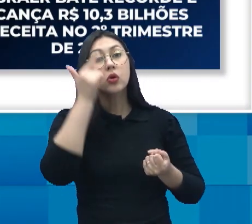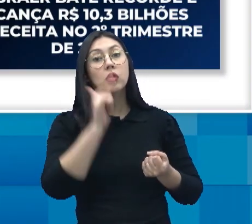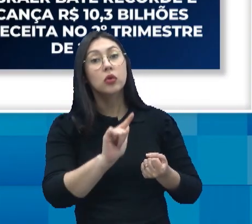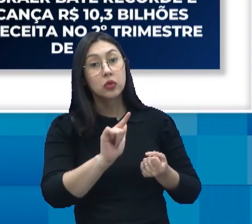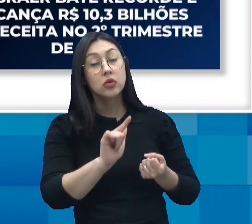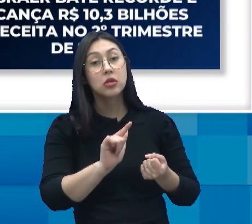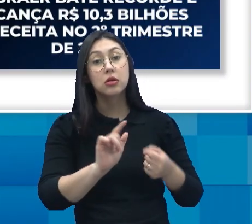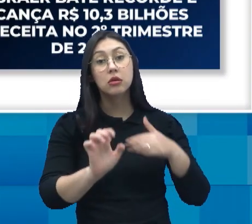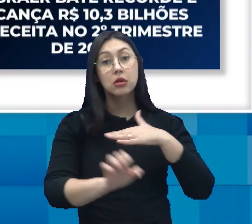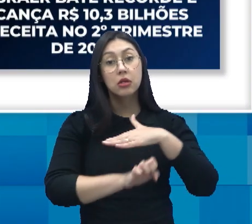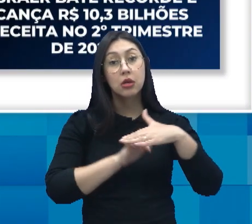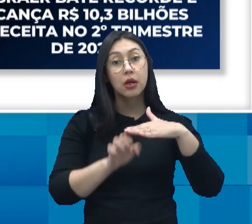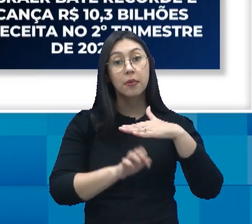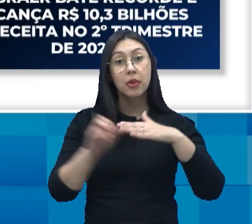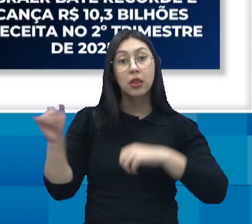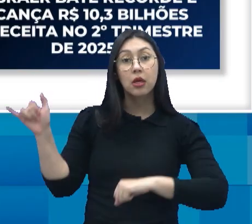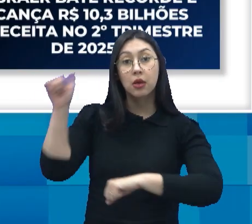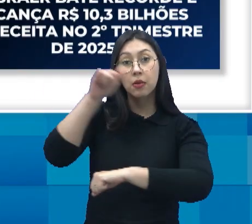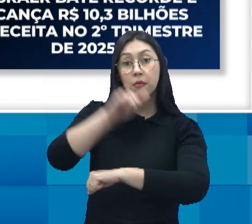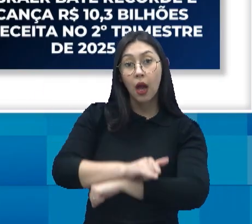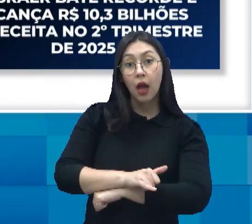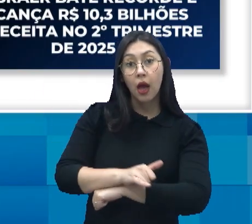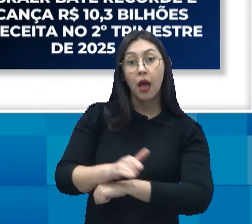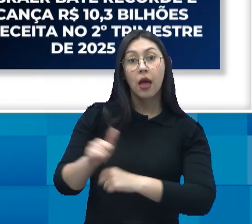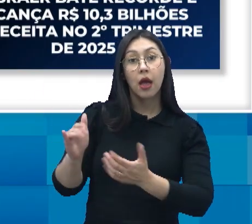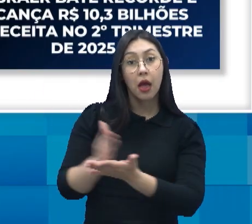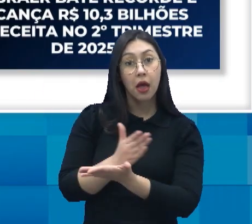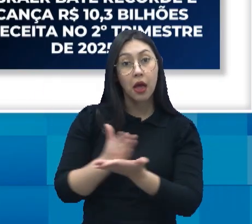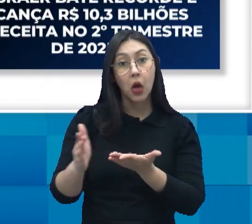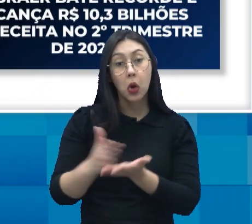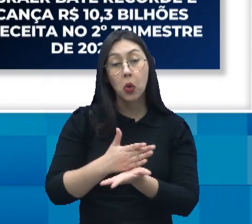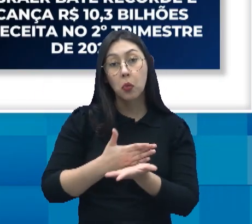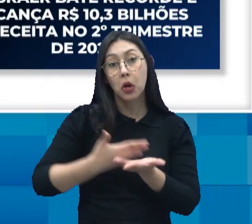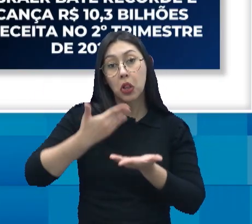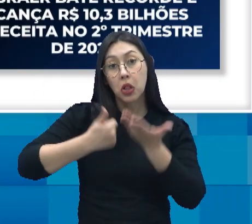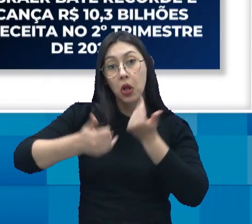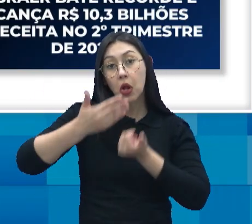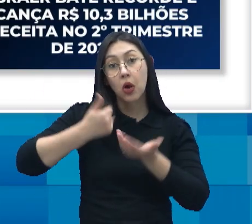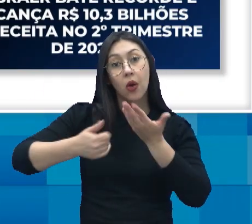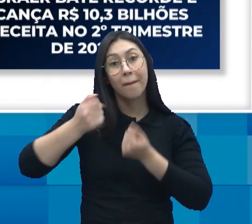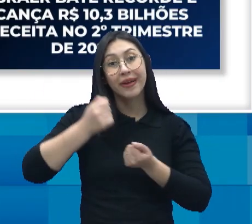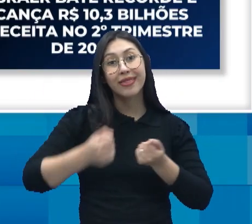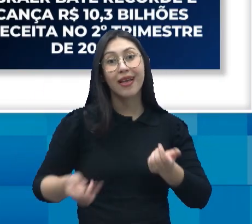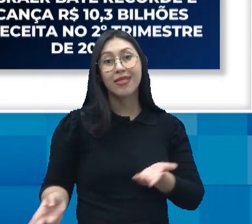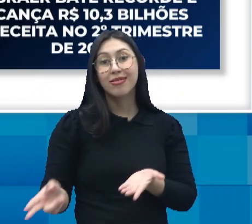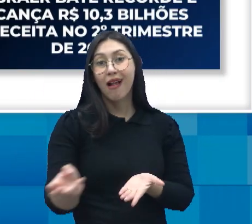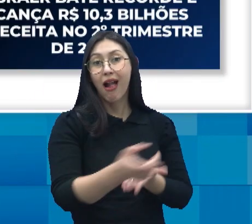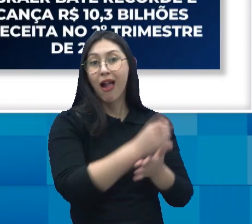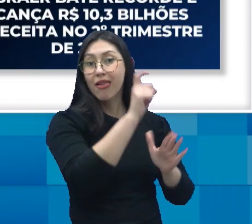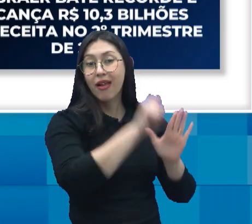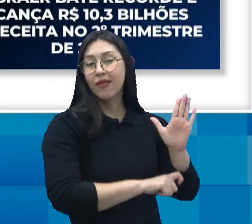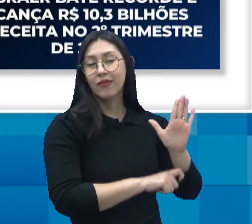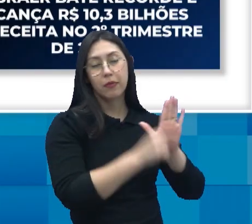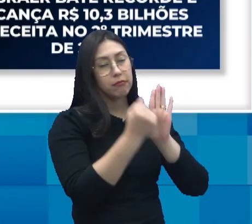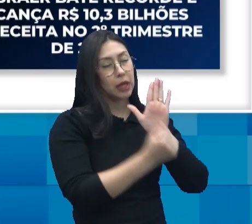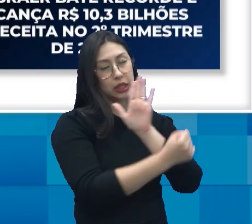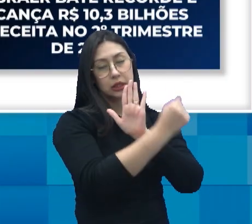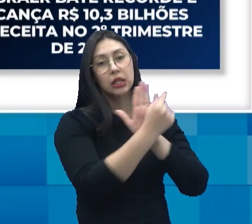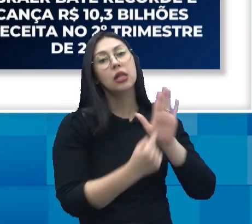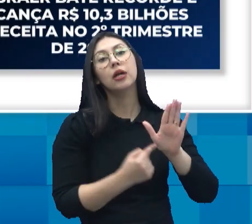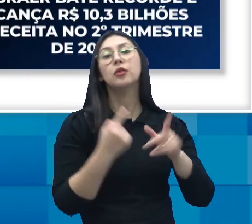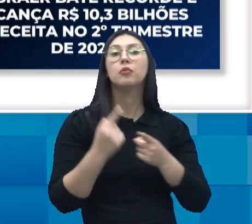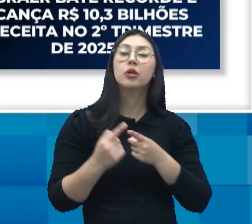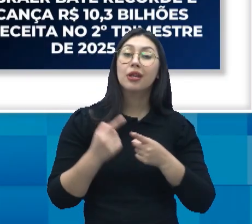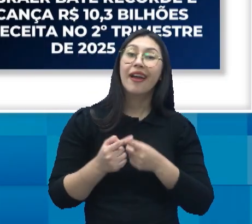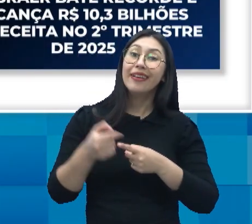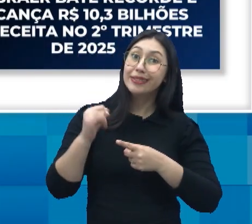a Embraer e alguns alimentos ficassem de fora do tarifaço, que causaria desemprego